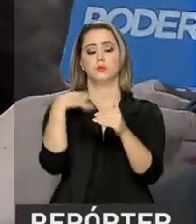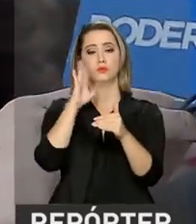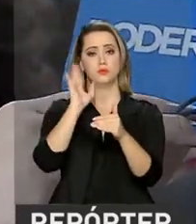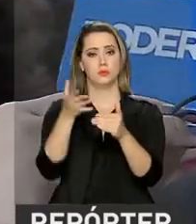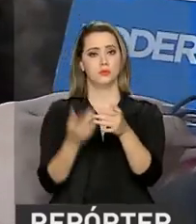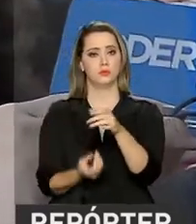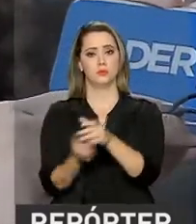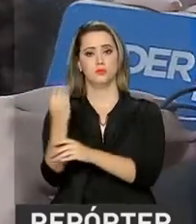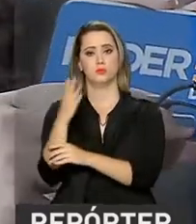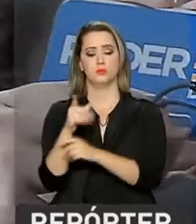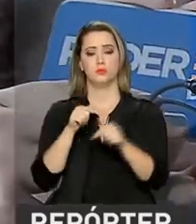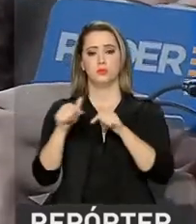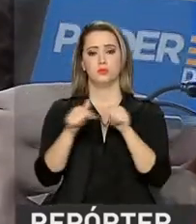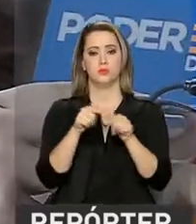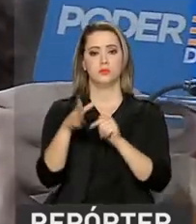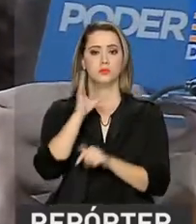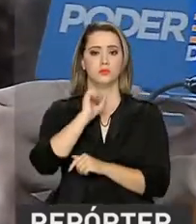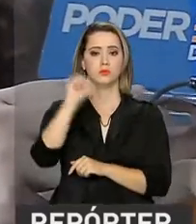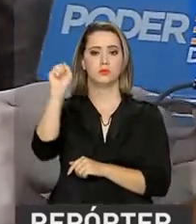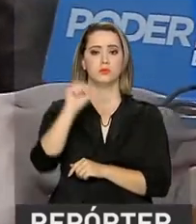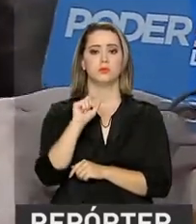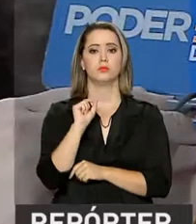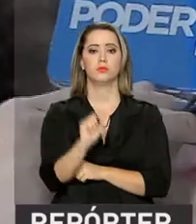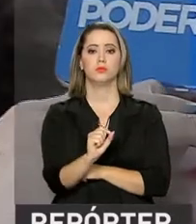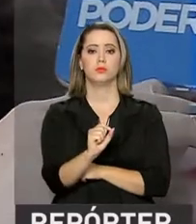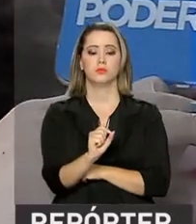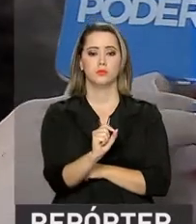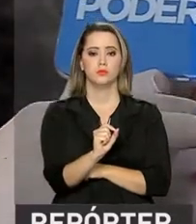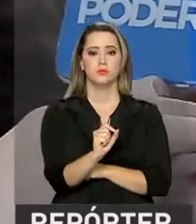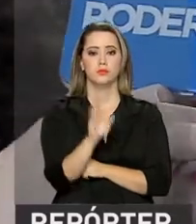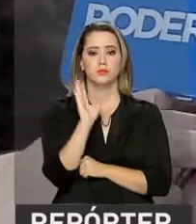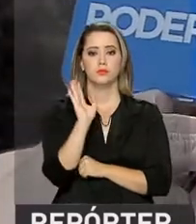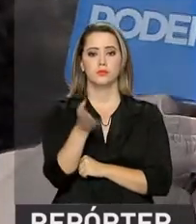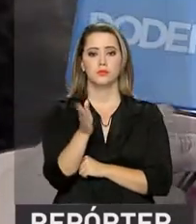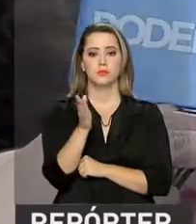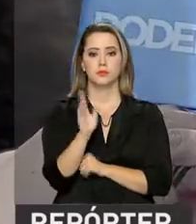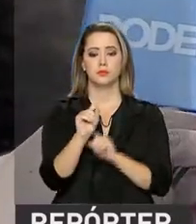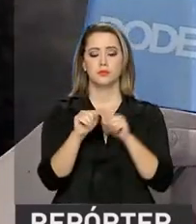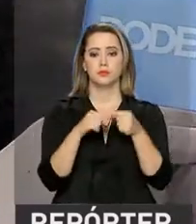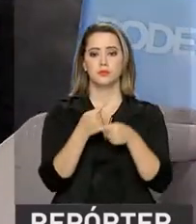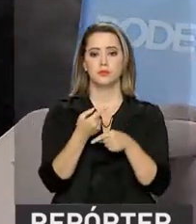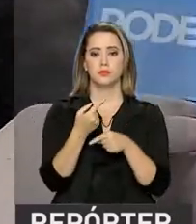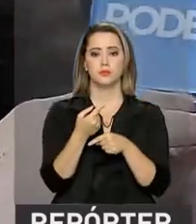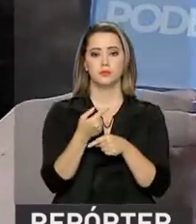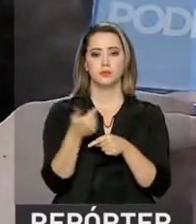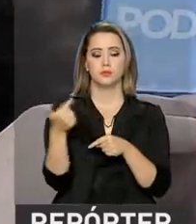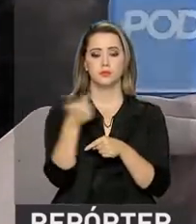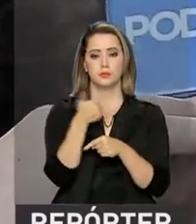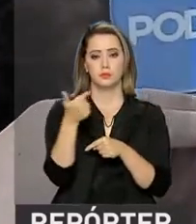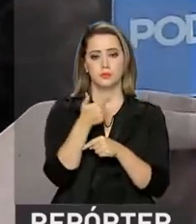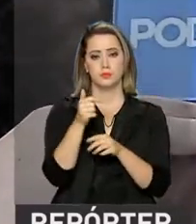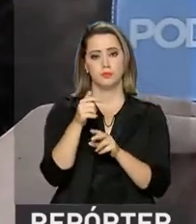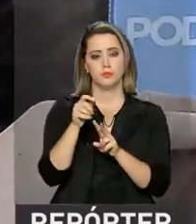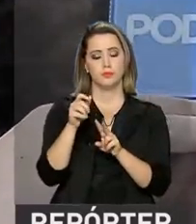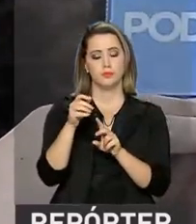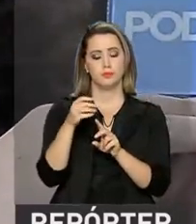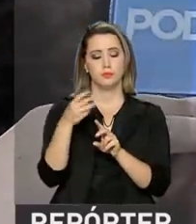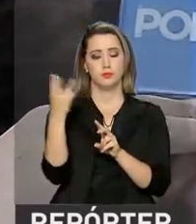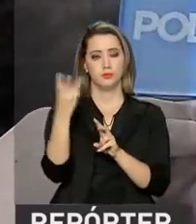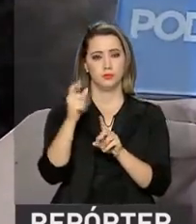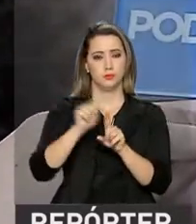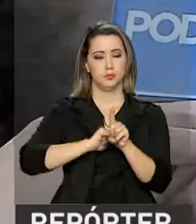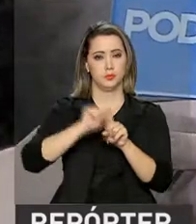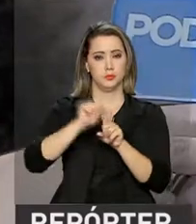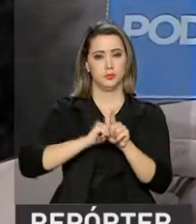empregos no mês de abril depois no início do segundo trimestre somou o